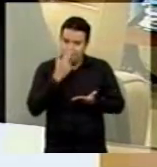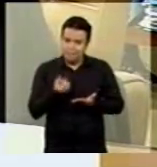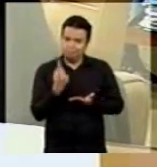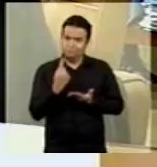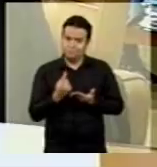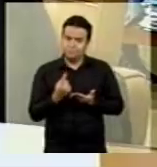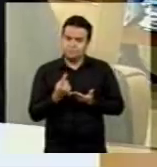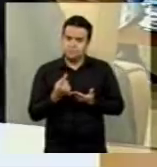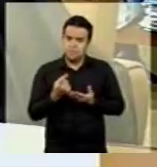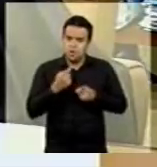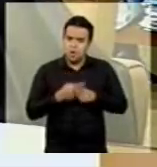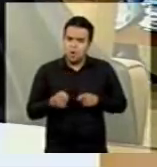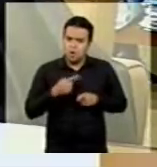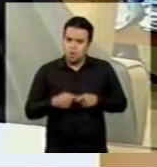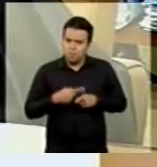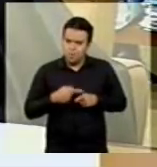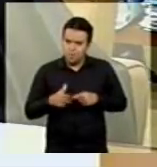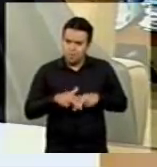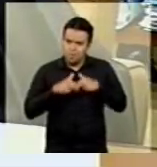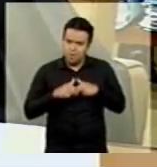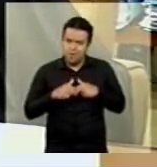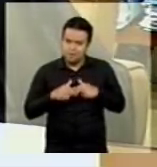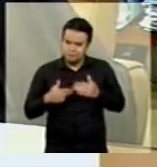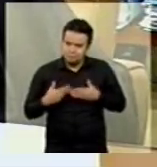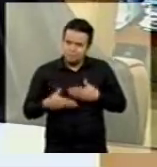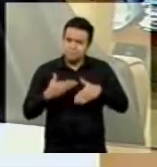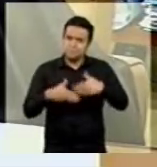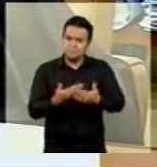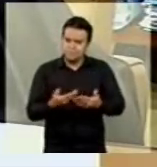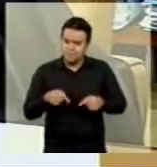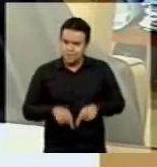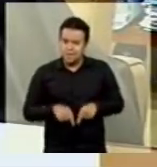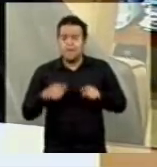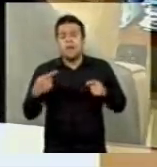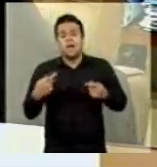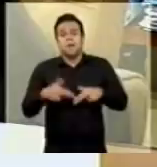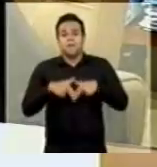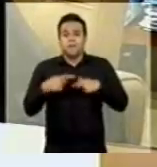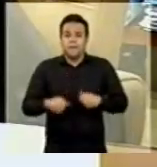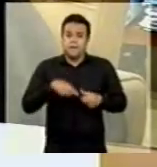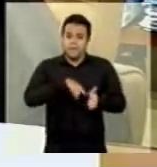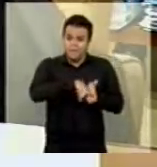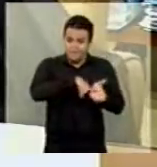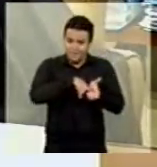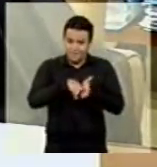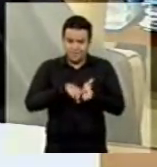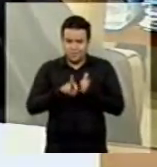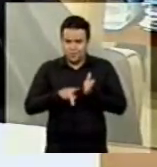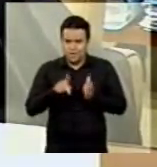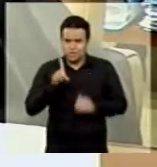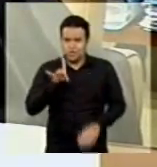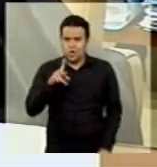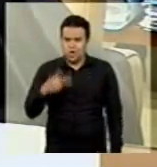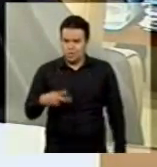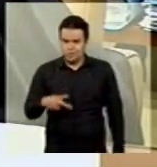monstro dentro desse processo. Portanto, a questão das investigações, mas não é só aqui, é uma questão muito